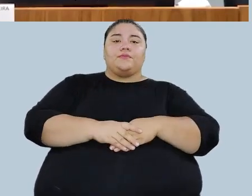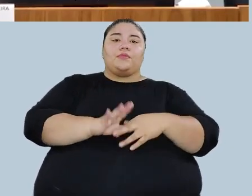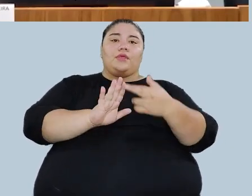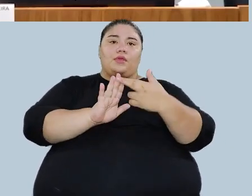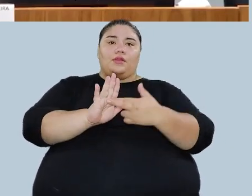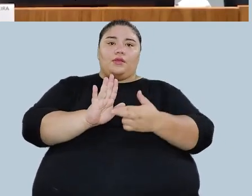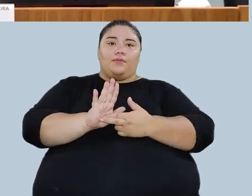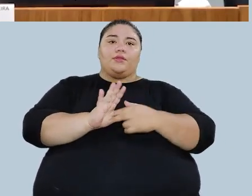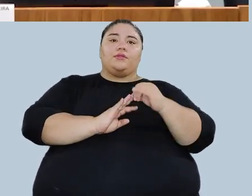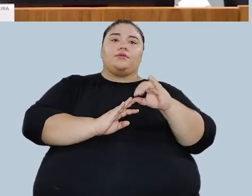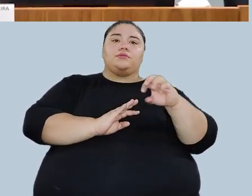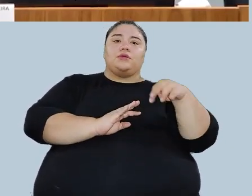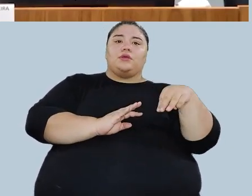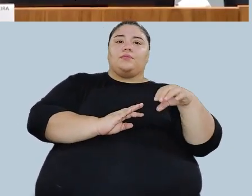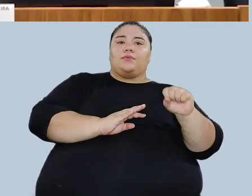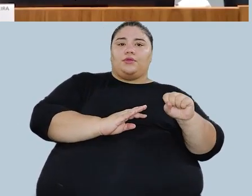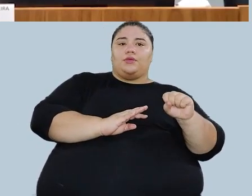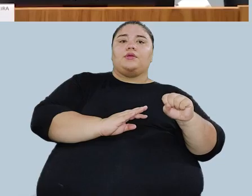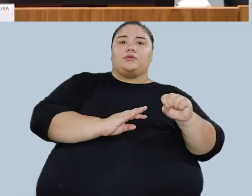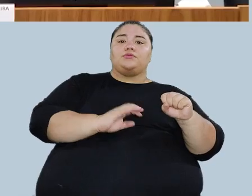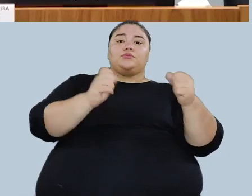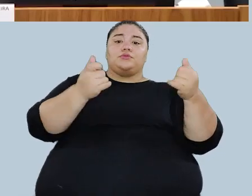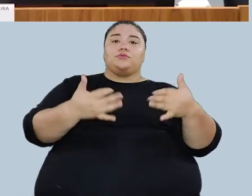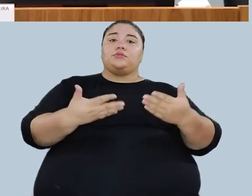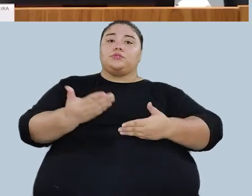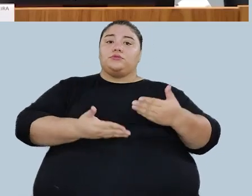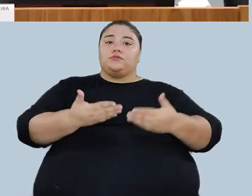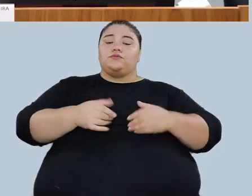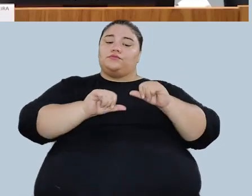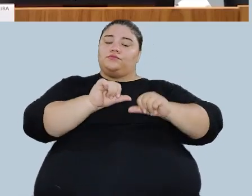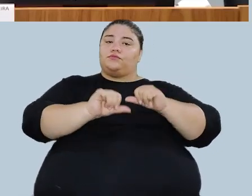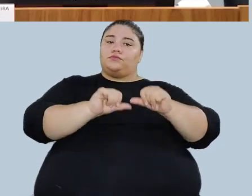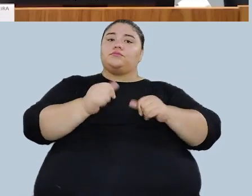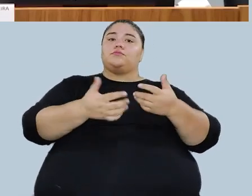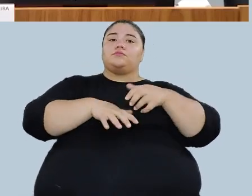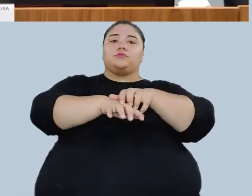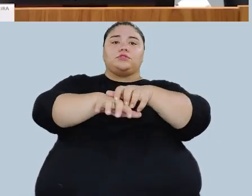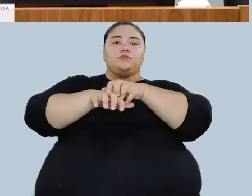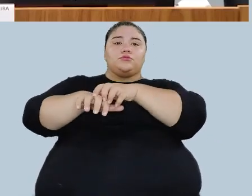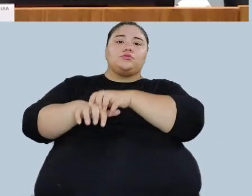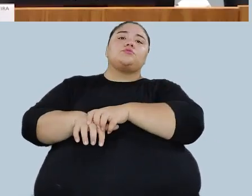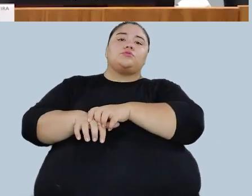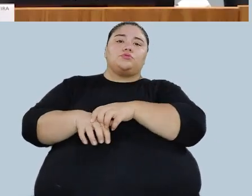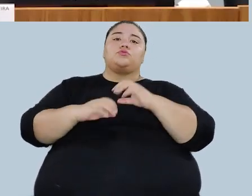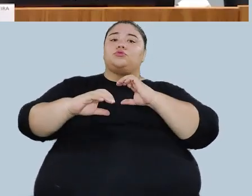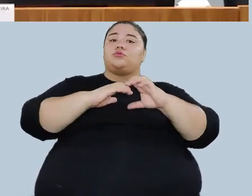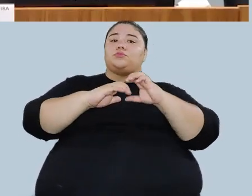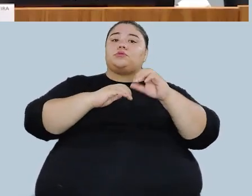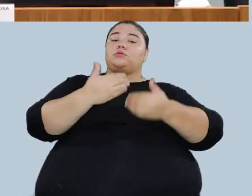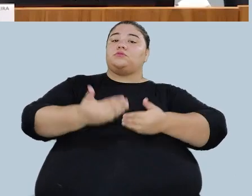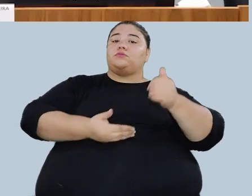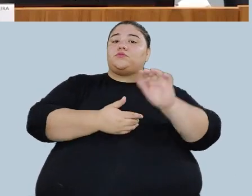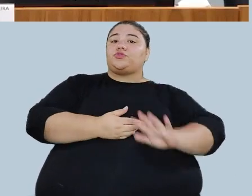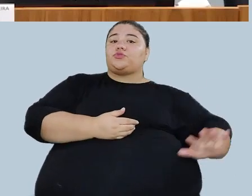no regime atual, o ICMS incide apenas sobre serviços de transporte, comunicação, não incide sobre os serviços em geral. Os serviços em